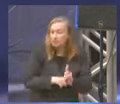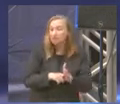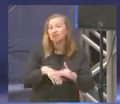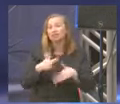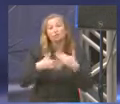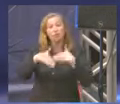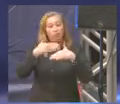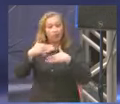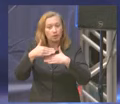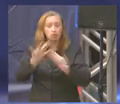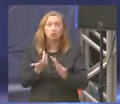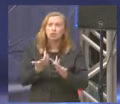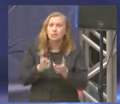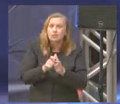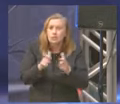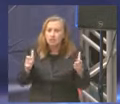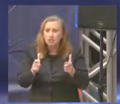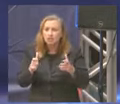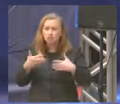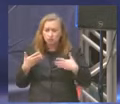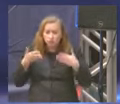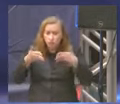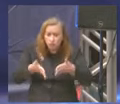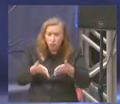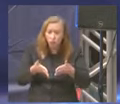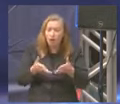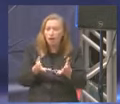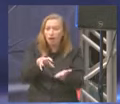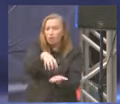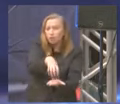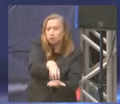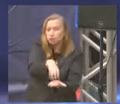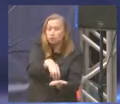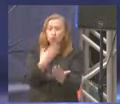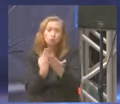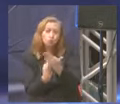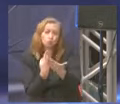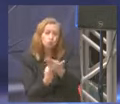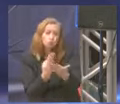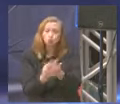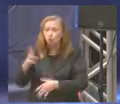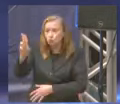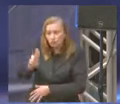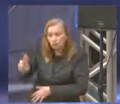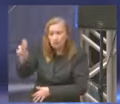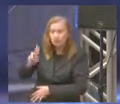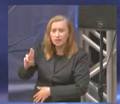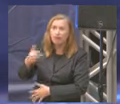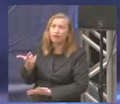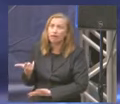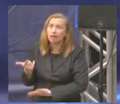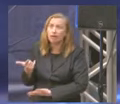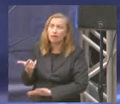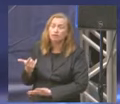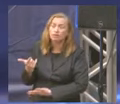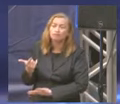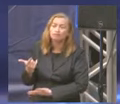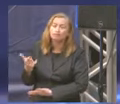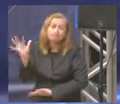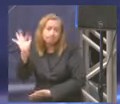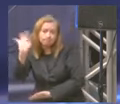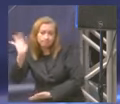desenvolvimento, grandes centros de estudos, faculdades,